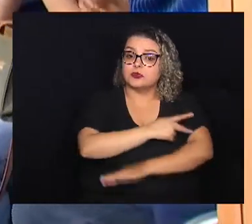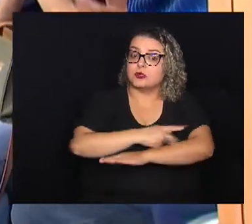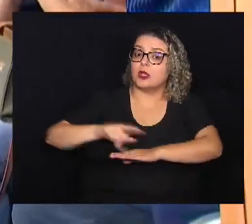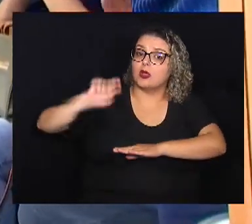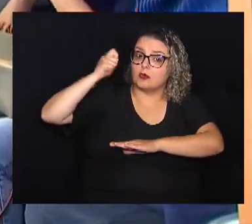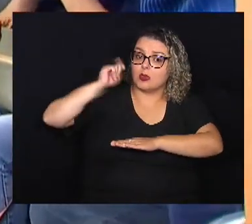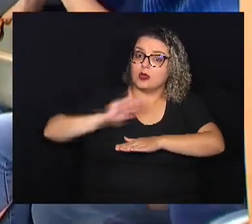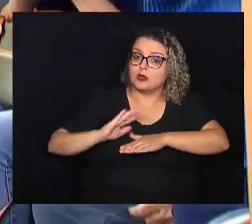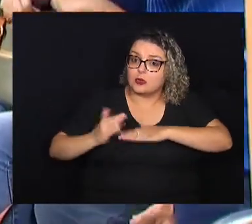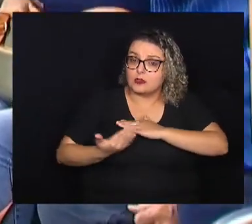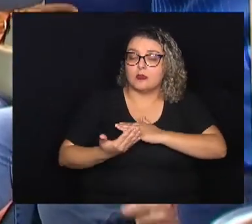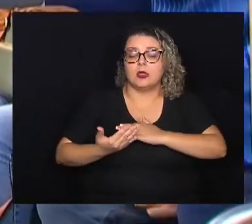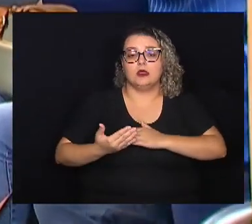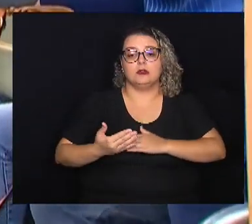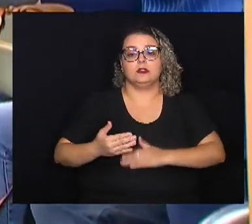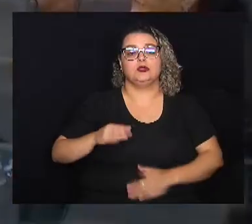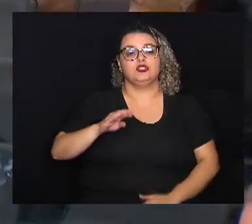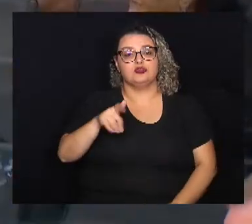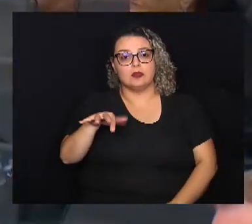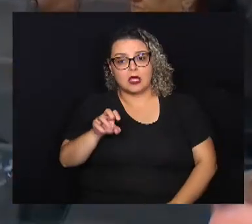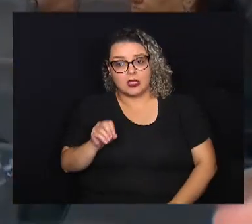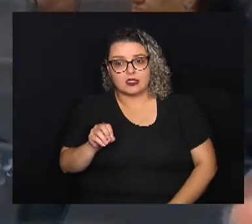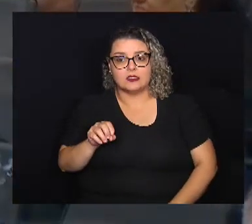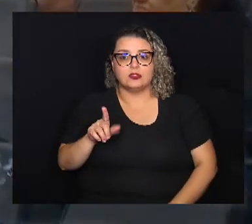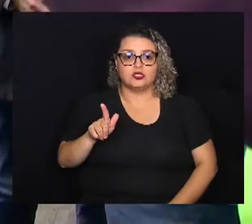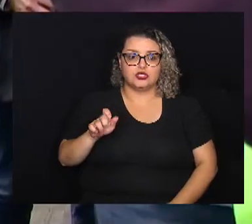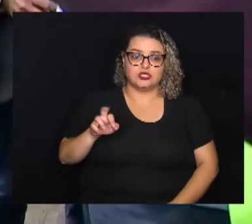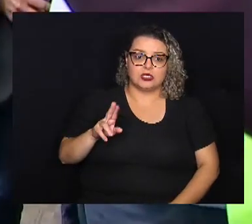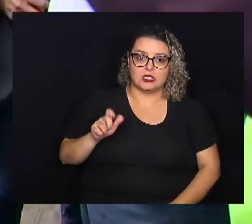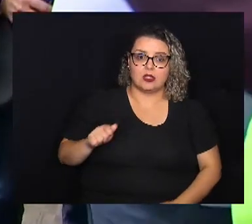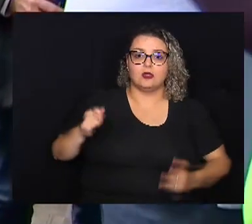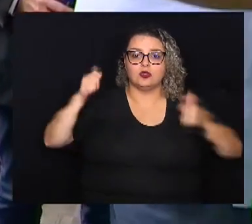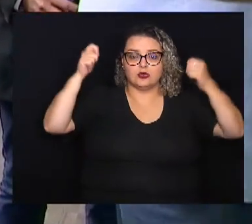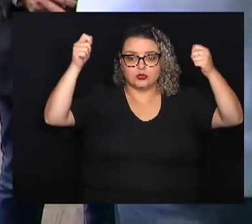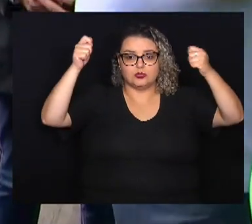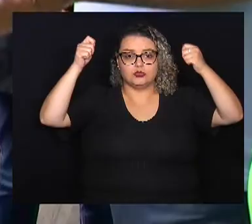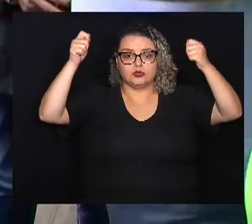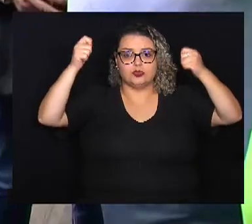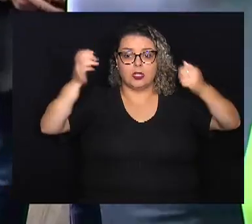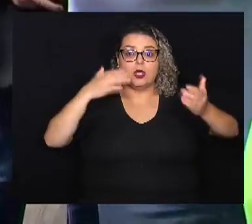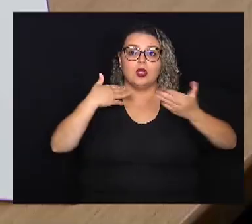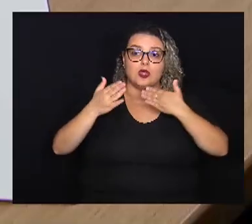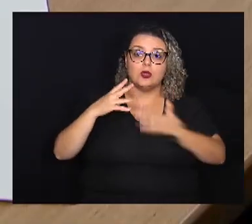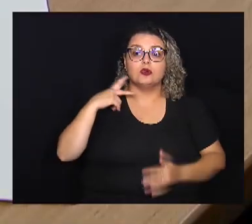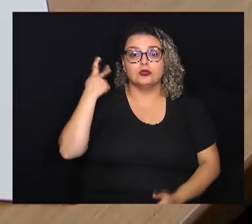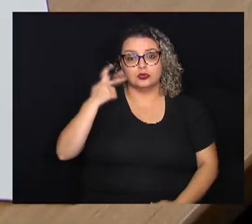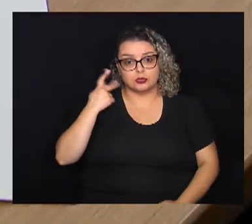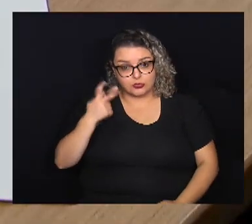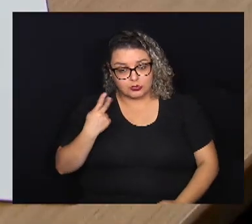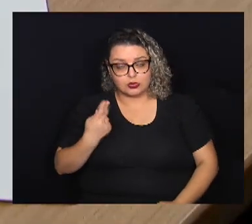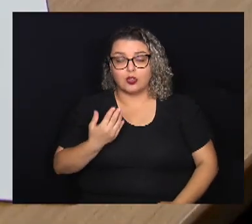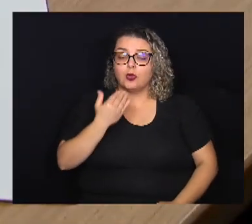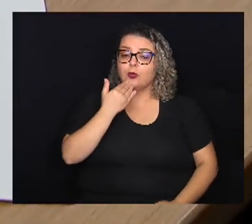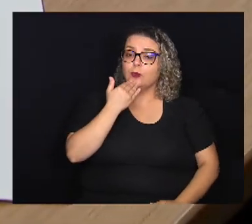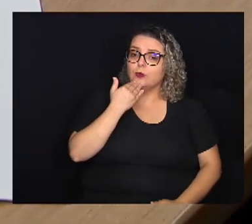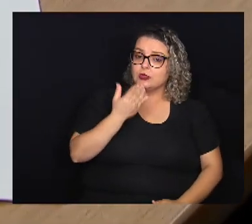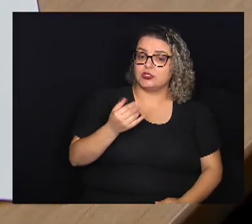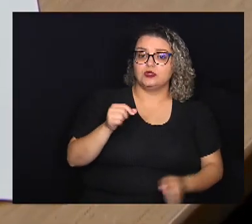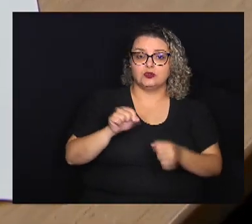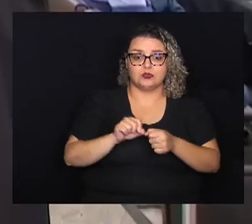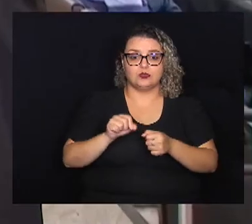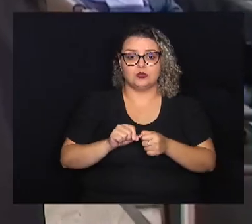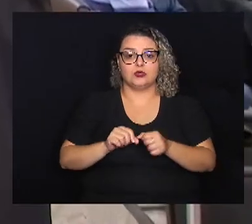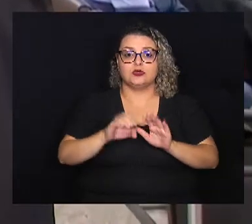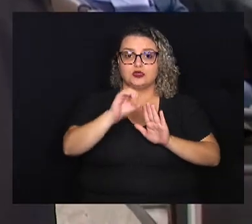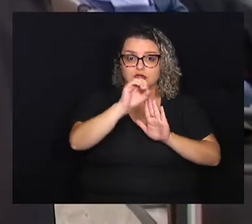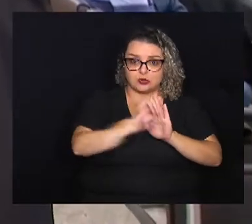que fica no distrito de Barão Geraldo. Com cartazes e muita conversa com os parlamentares, o pedido foi feito em forma de